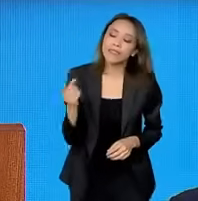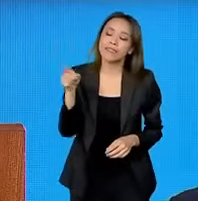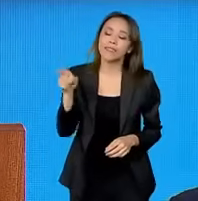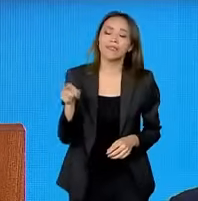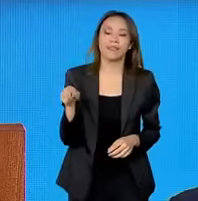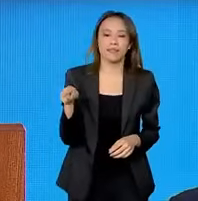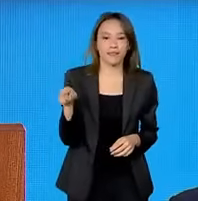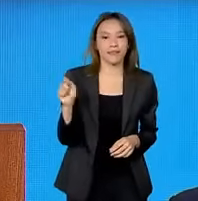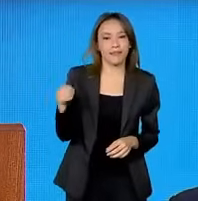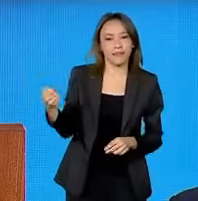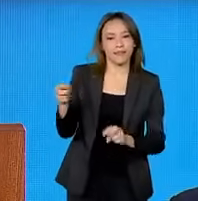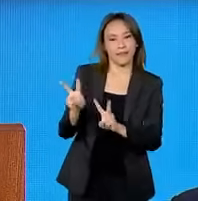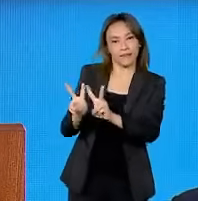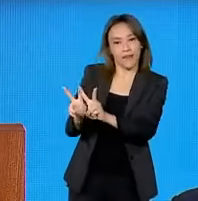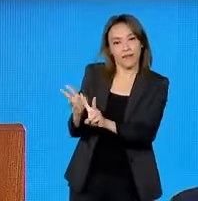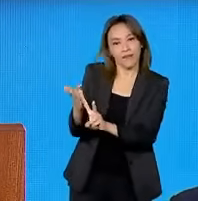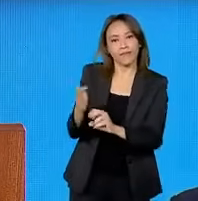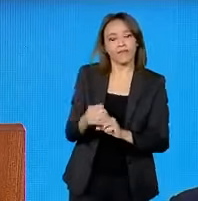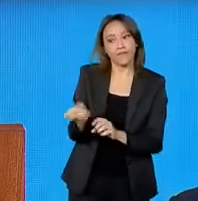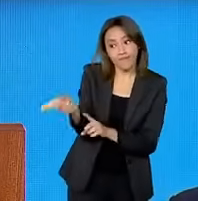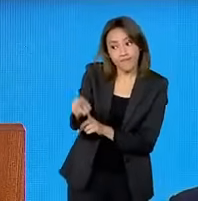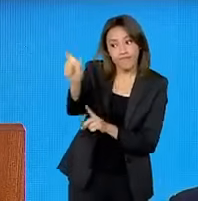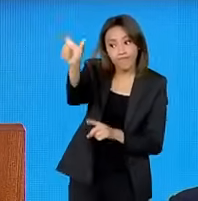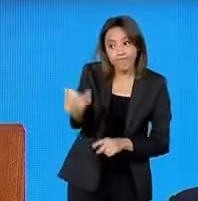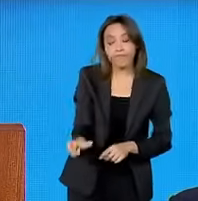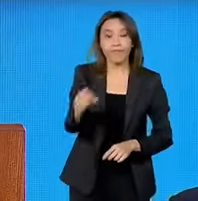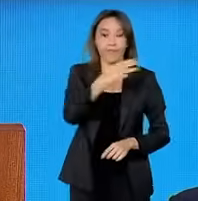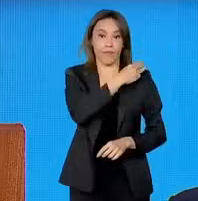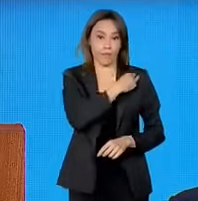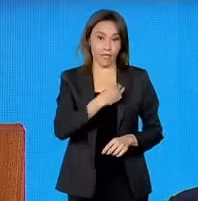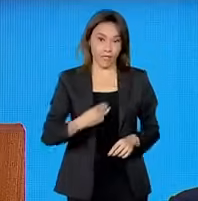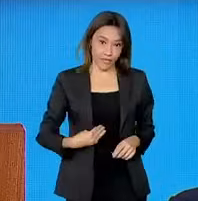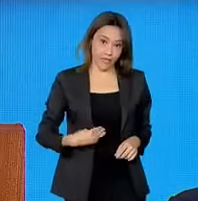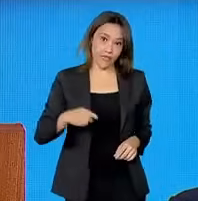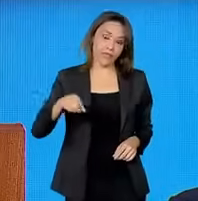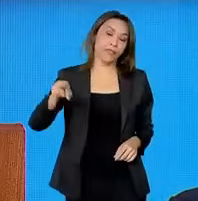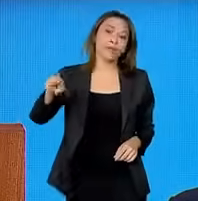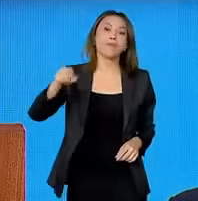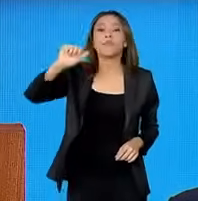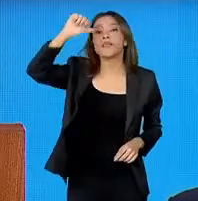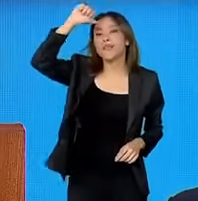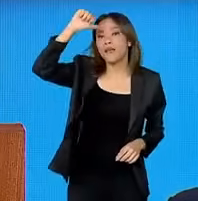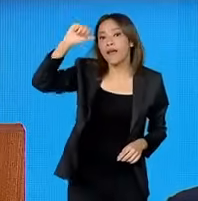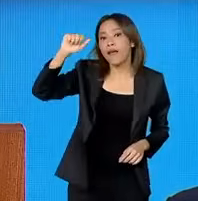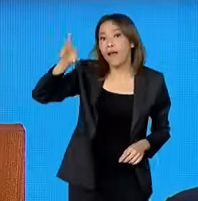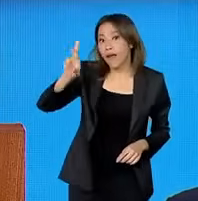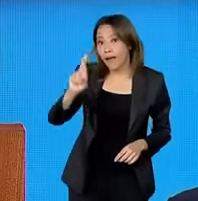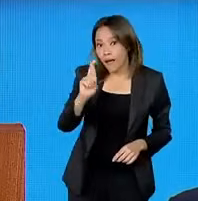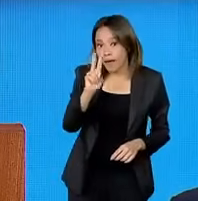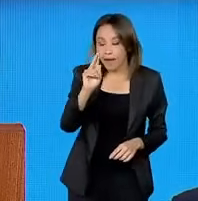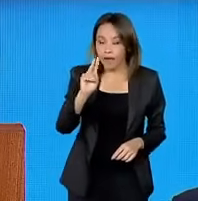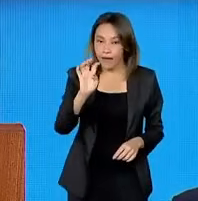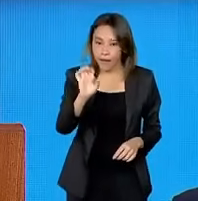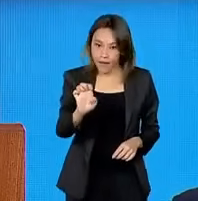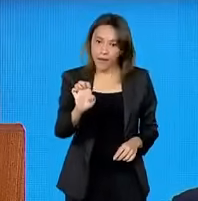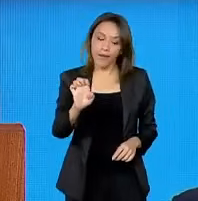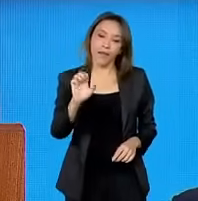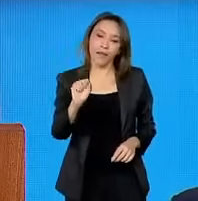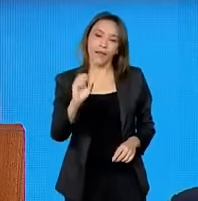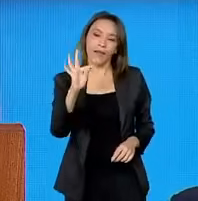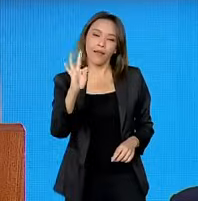Família e Combate à Fome, a Esther Weck, que é a nossa companheira responsável